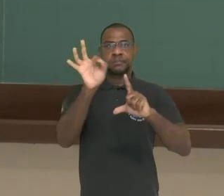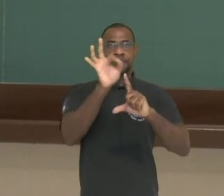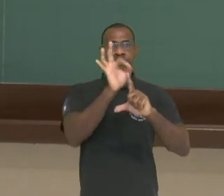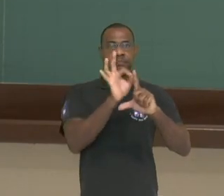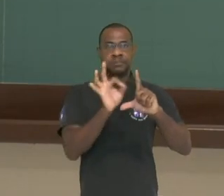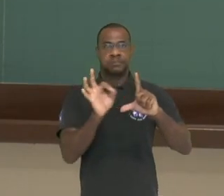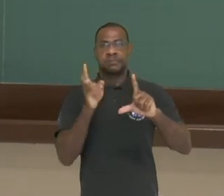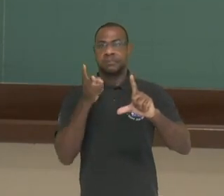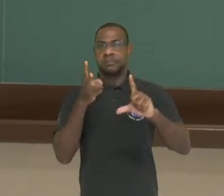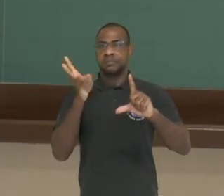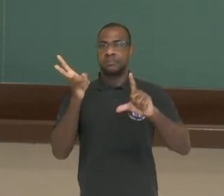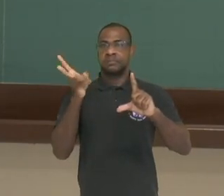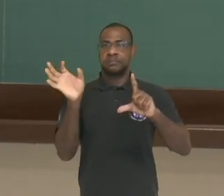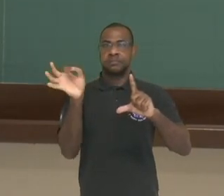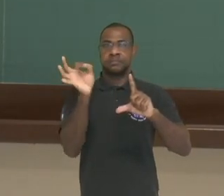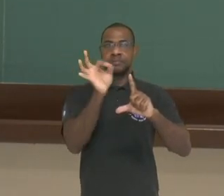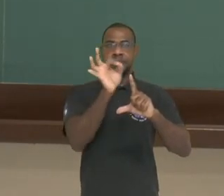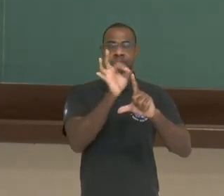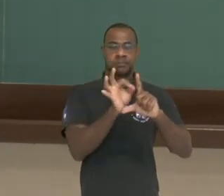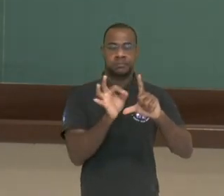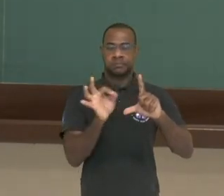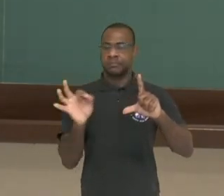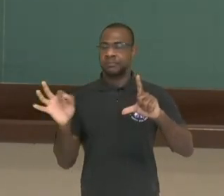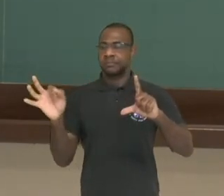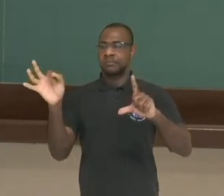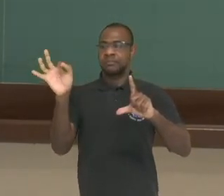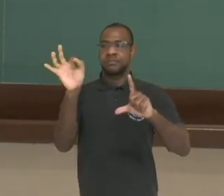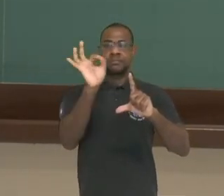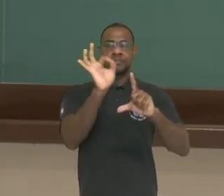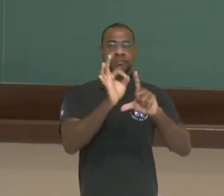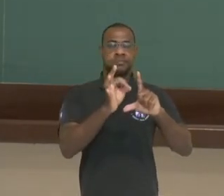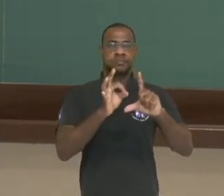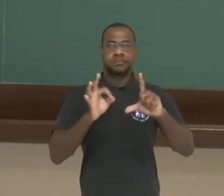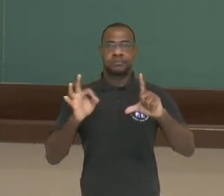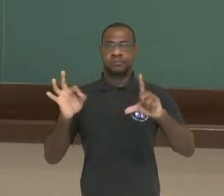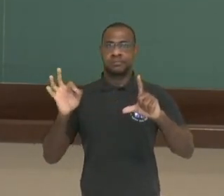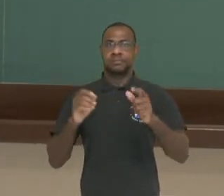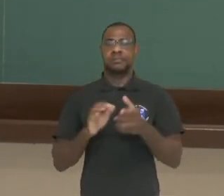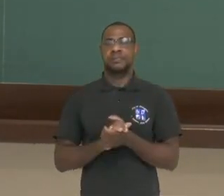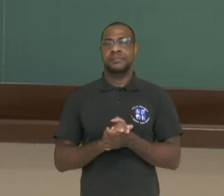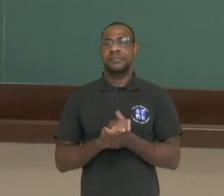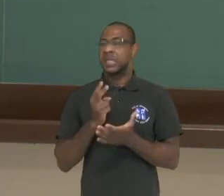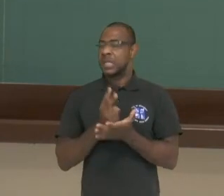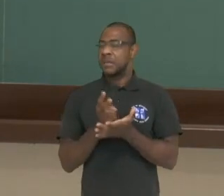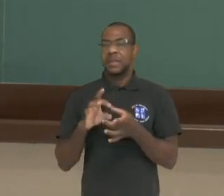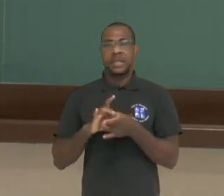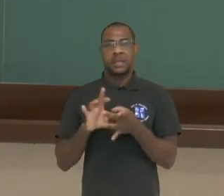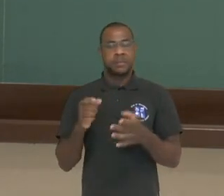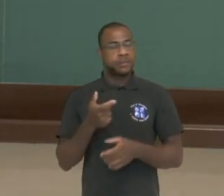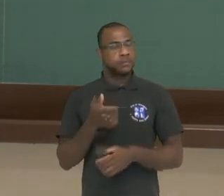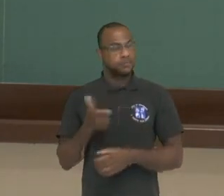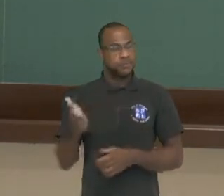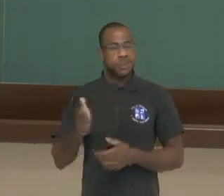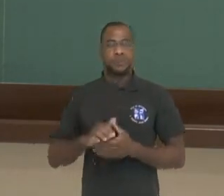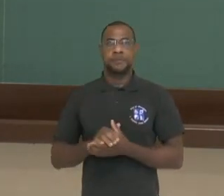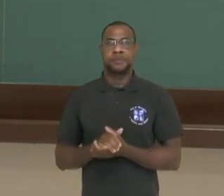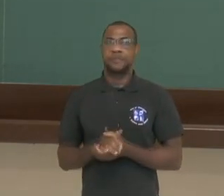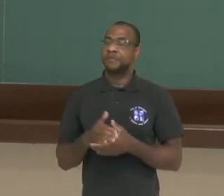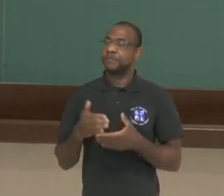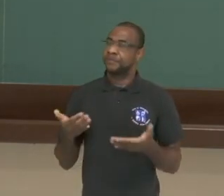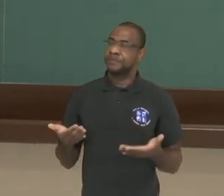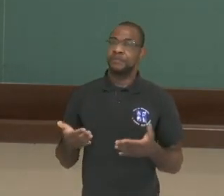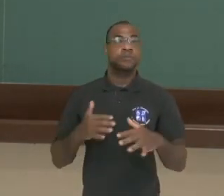seguem para uma mesma direção. Nem sempre ele está ali, né, livre e desordenado. Muito